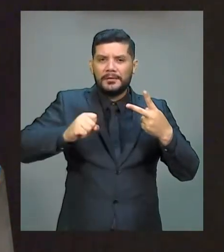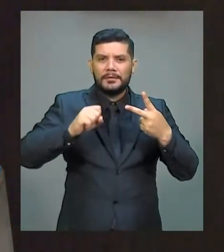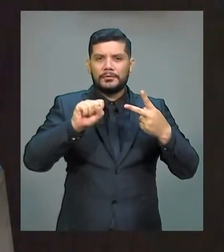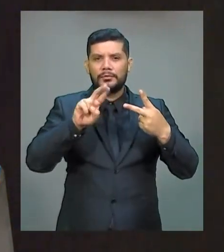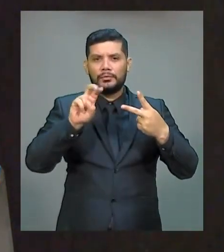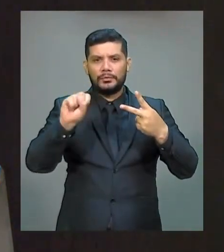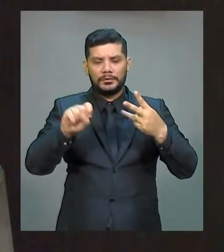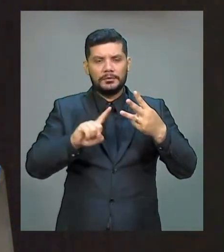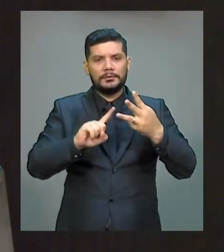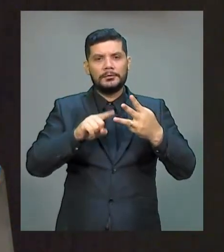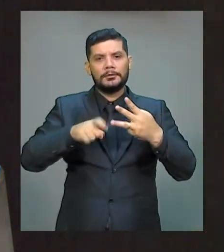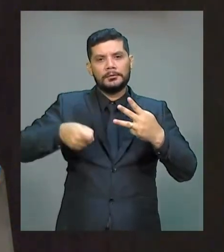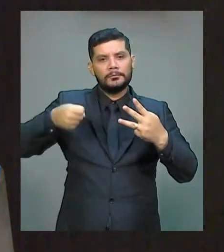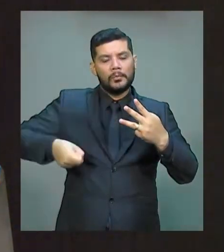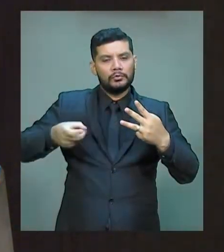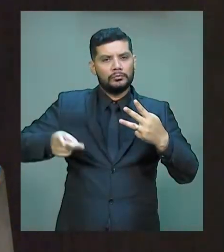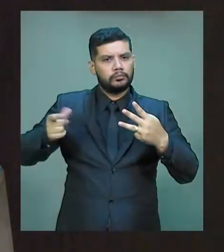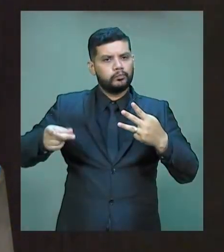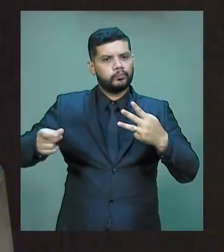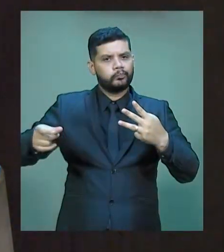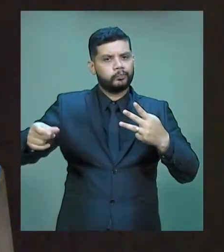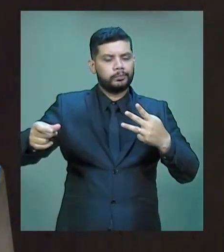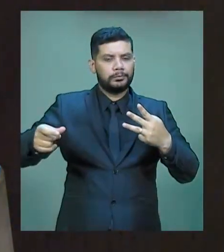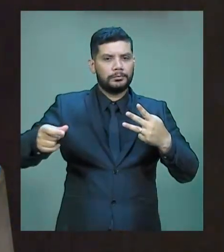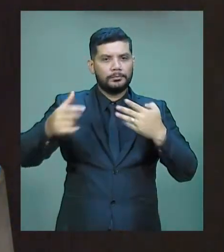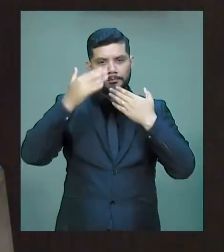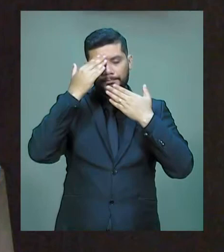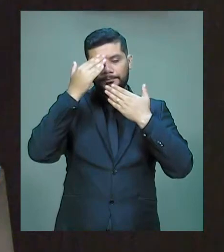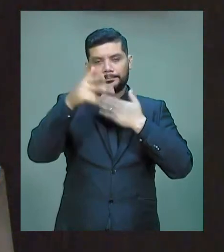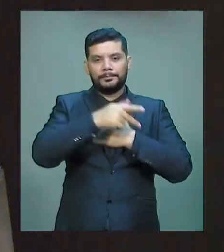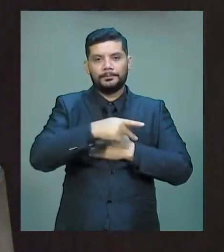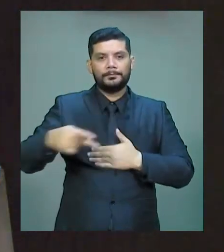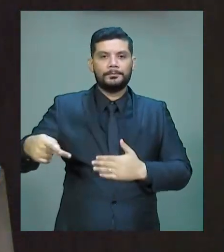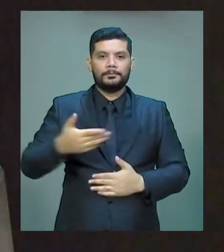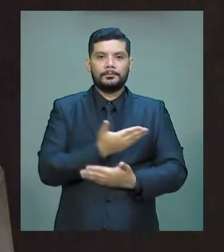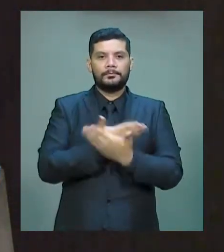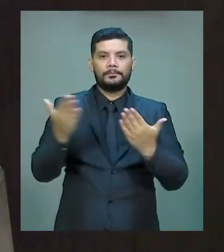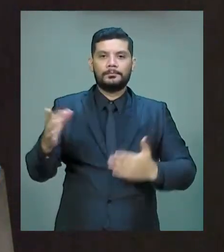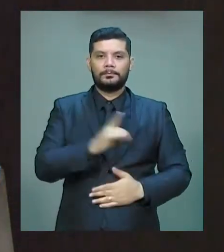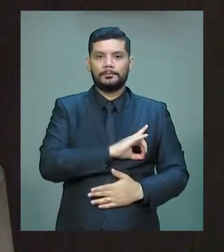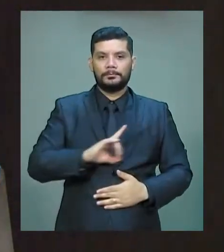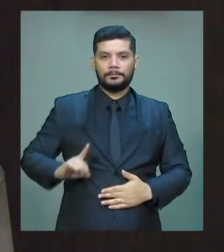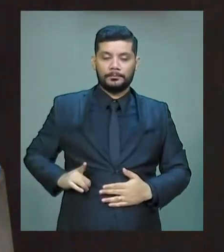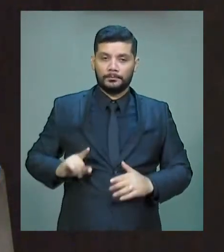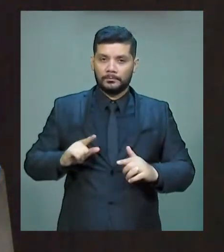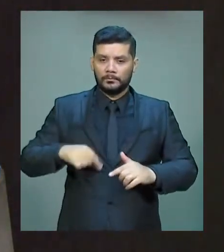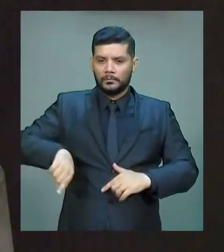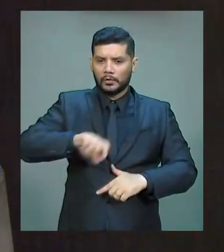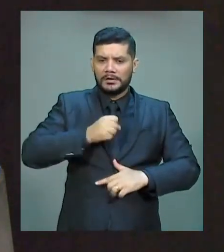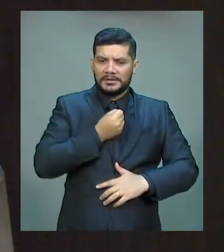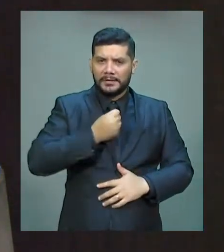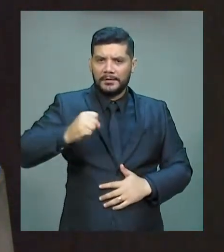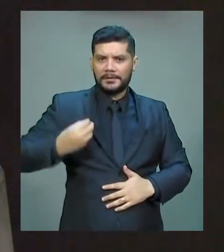já. Muito obrigado, senhor presidente, senhoras deputadas, senhores deputados. É em defesa da vida e da dignidade humana.